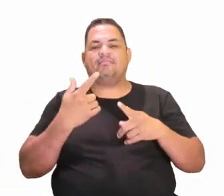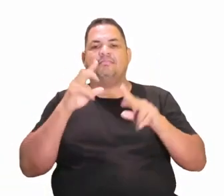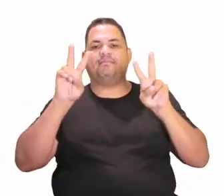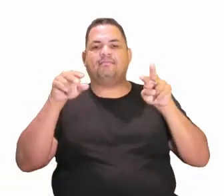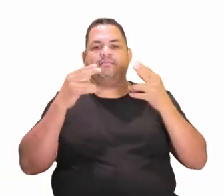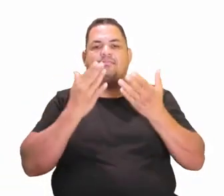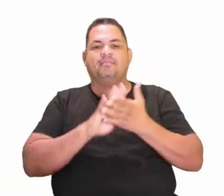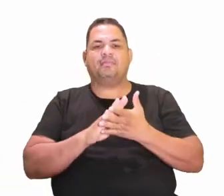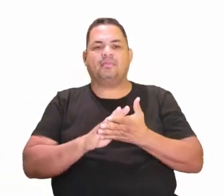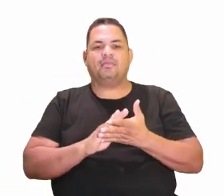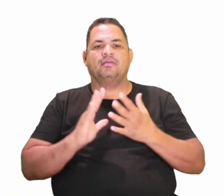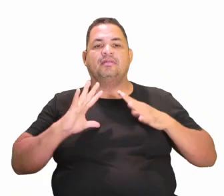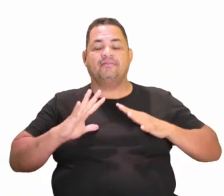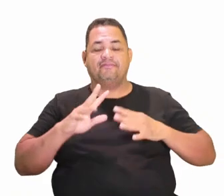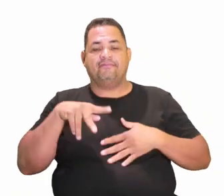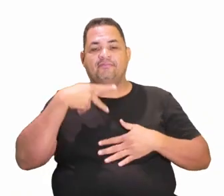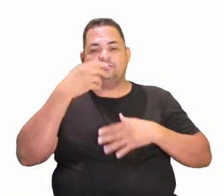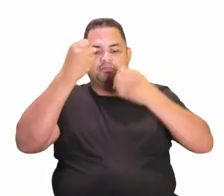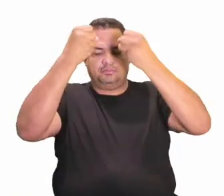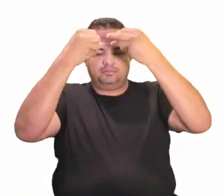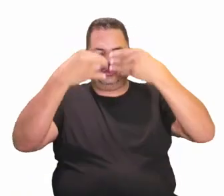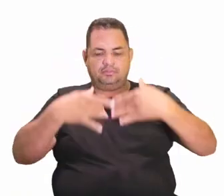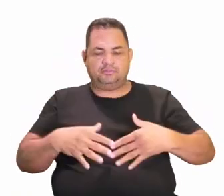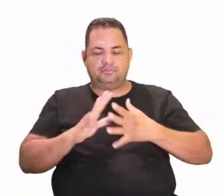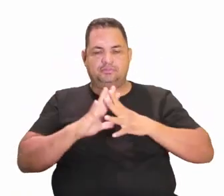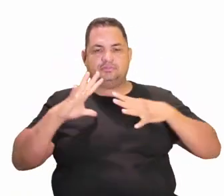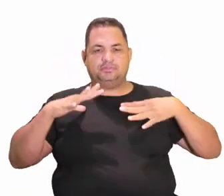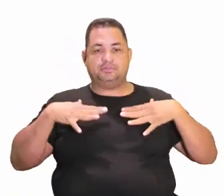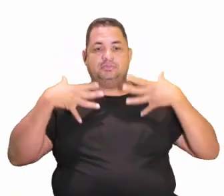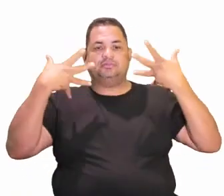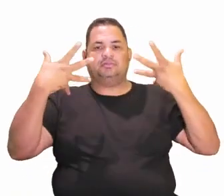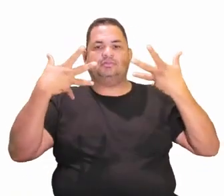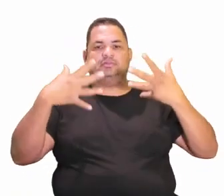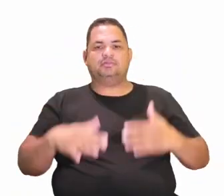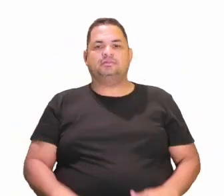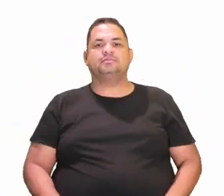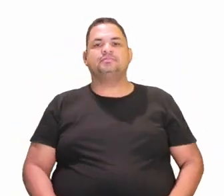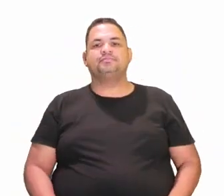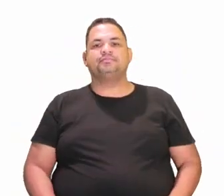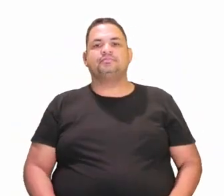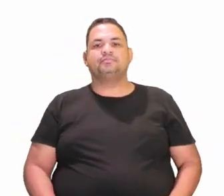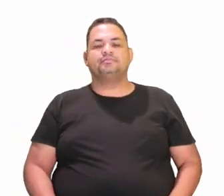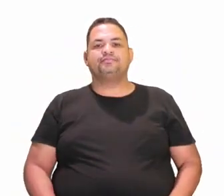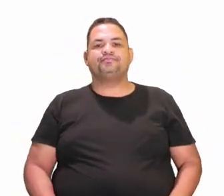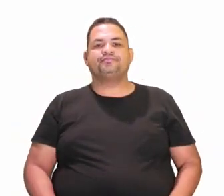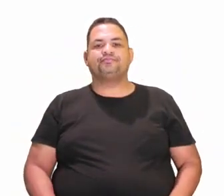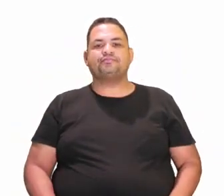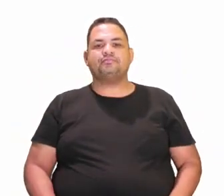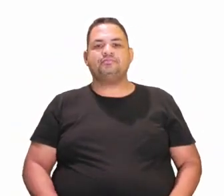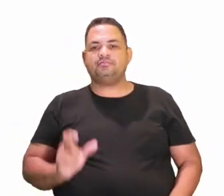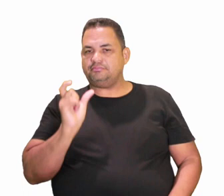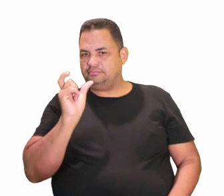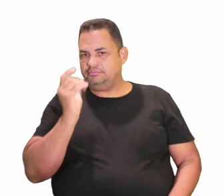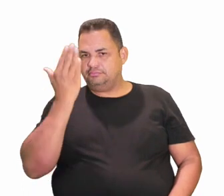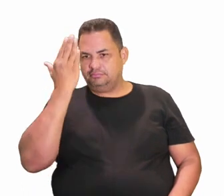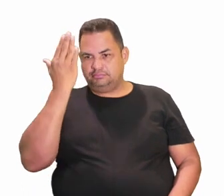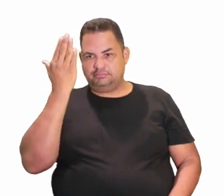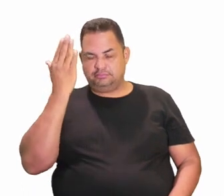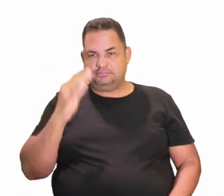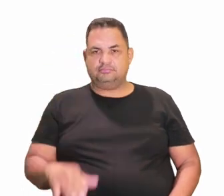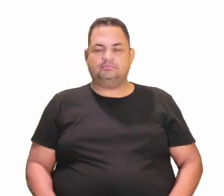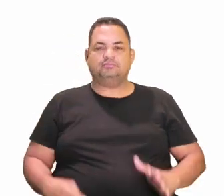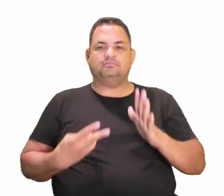sobre celebrations. E mais uma palavrinha aqui que eu não comentei com vocês na nossa aula, holidays.